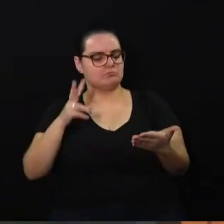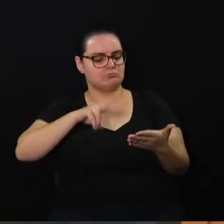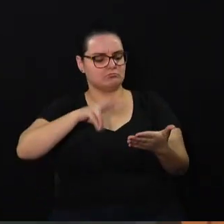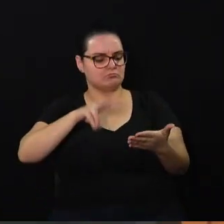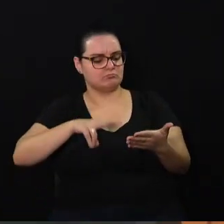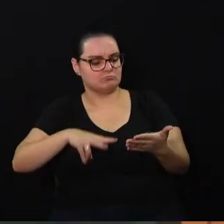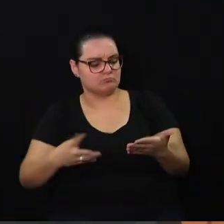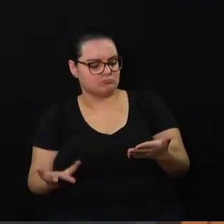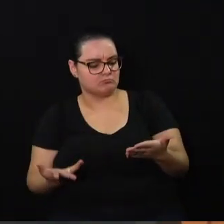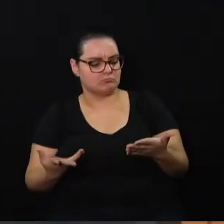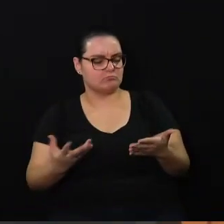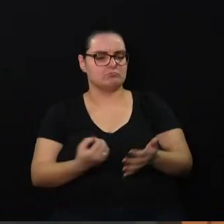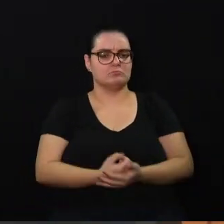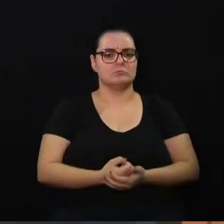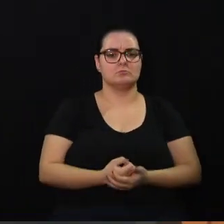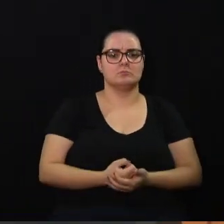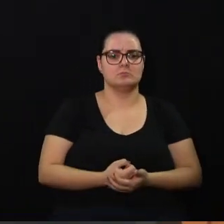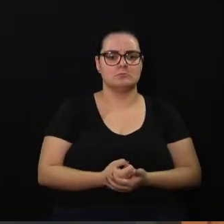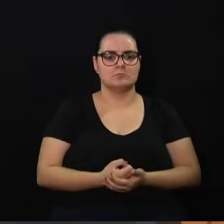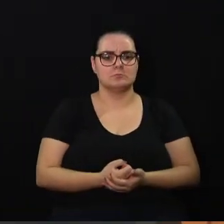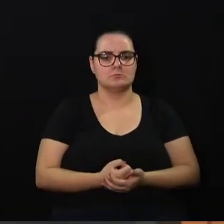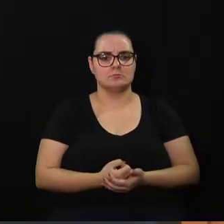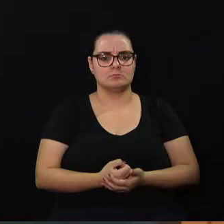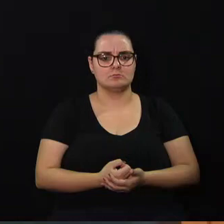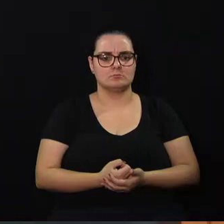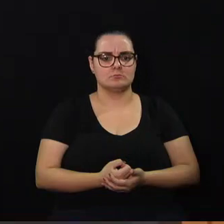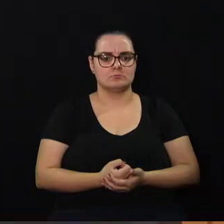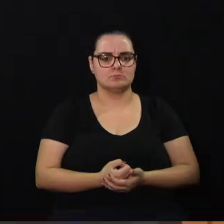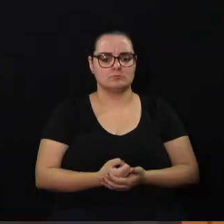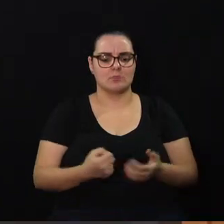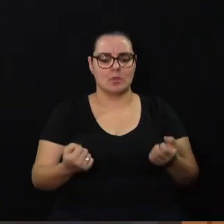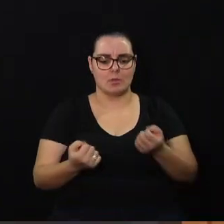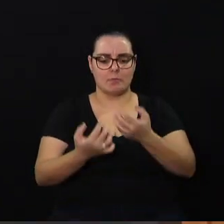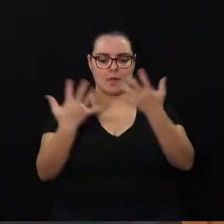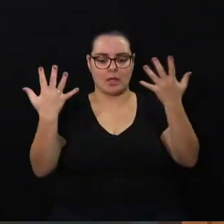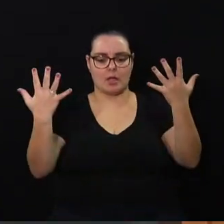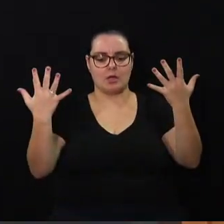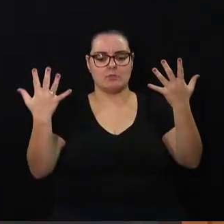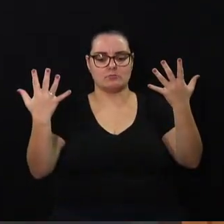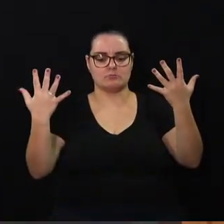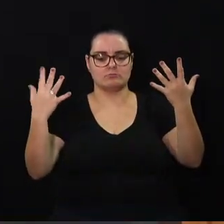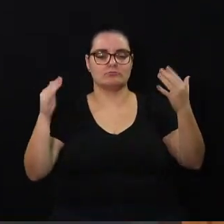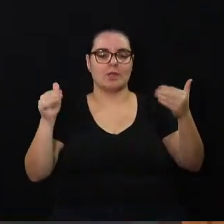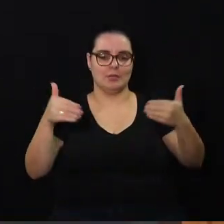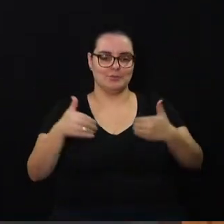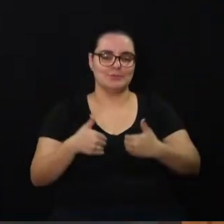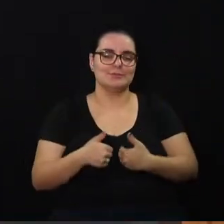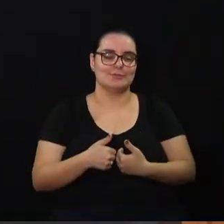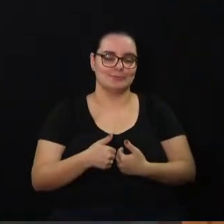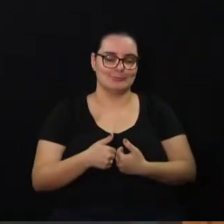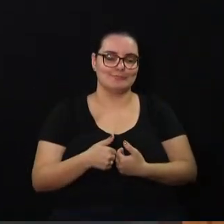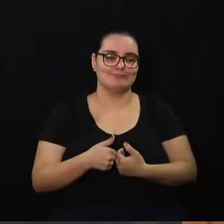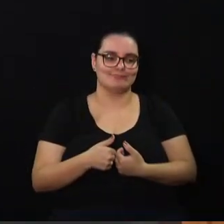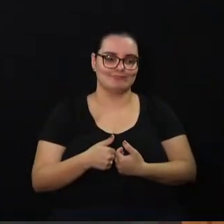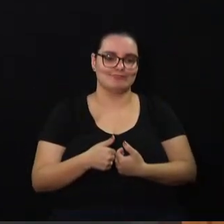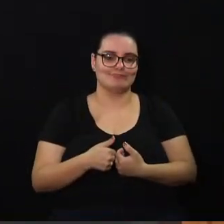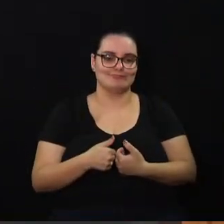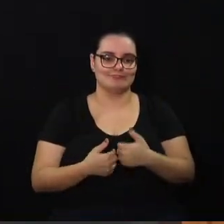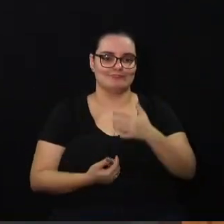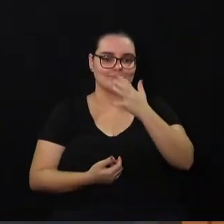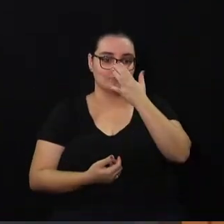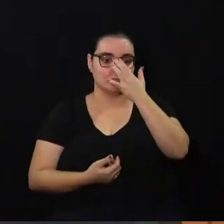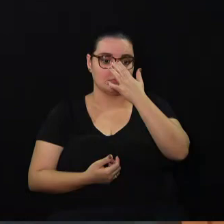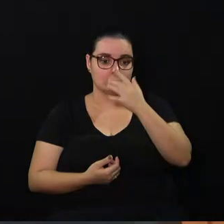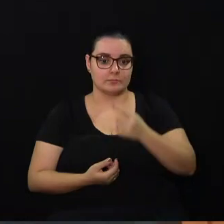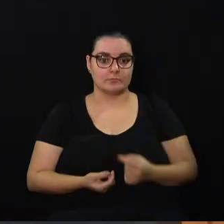livros eu vi estampado autismo no meu filho ali então indicado por uma